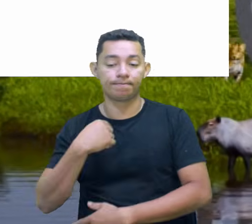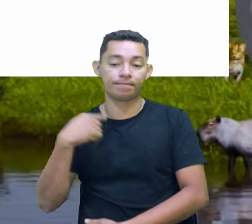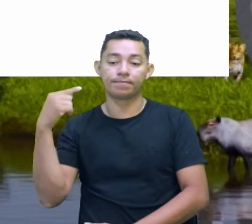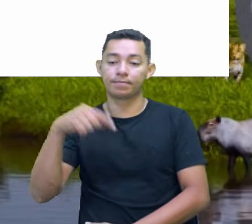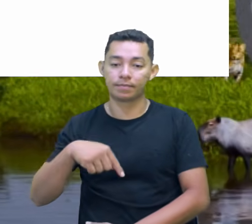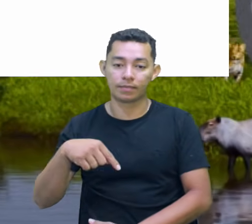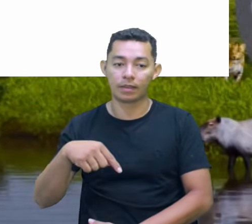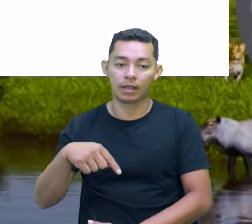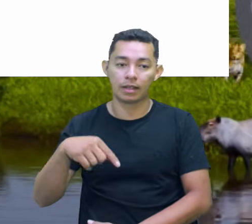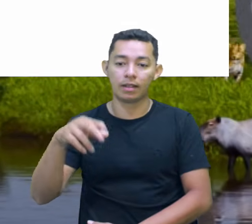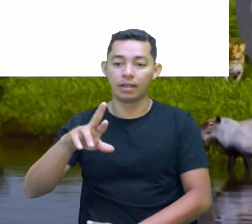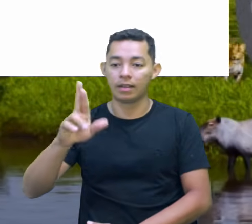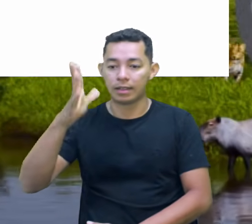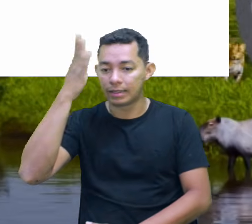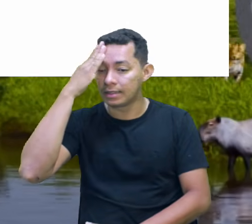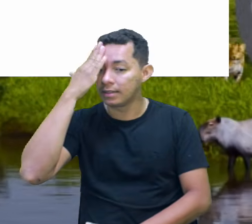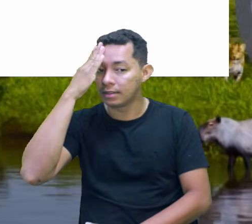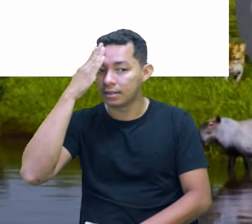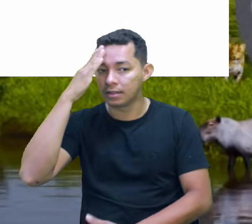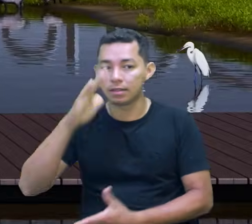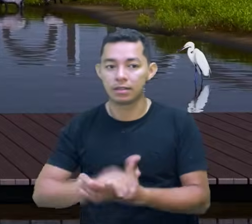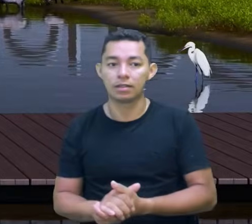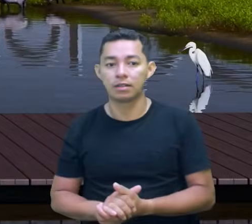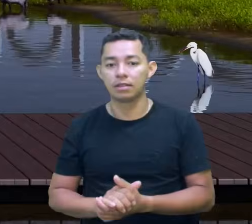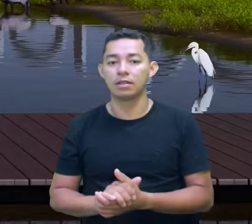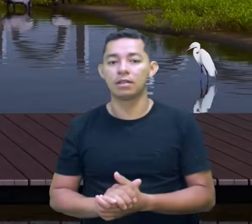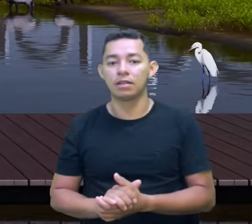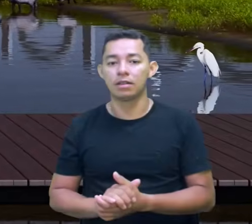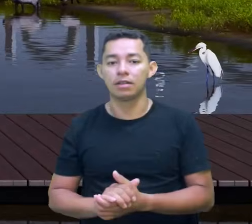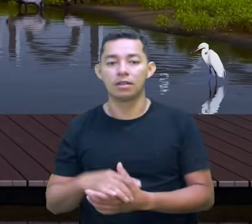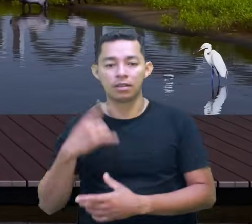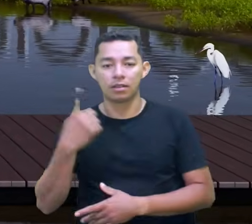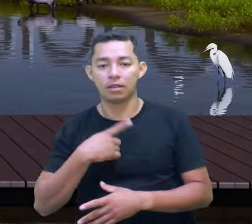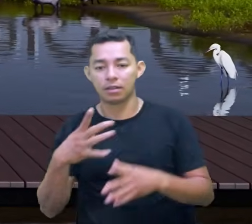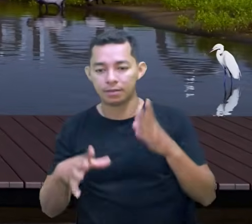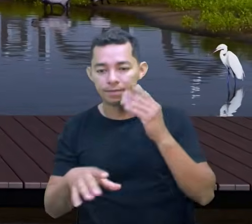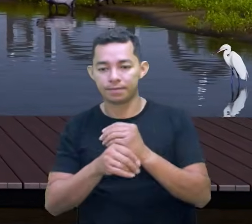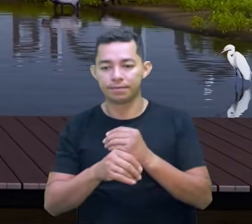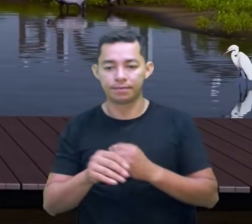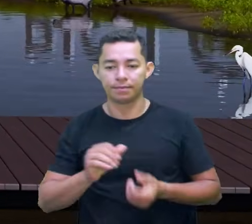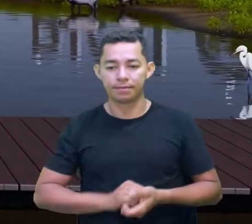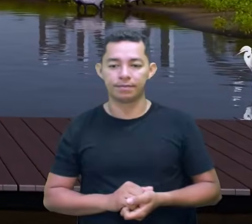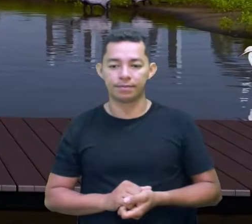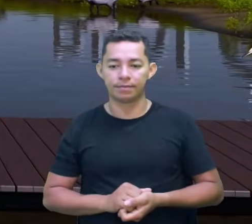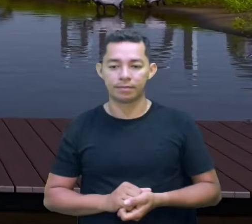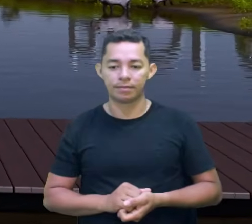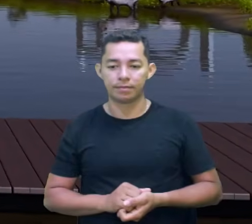aqui. Quem não entendeu, né, a gente vai ter um tempinho agora na nossa revisão. Vamos lá?